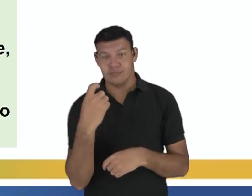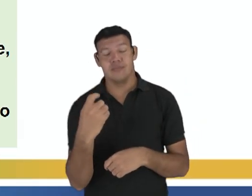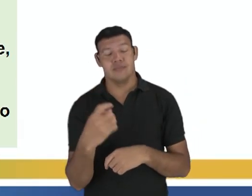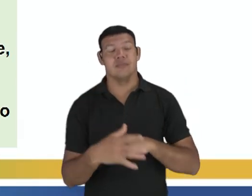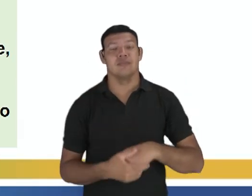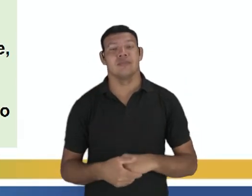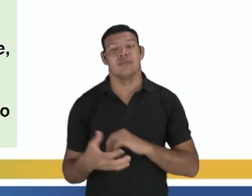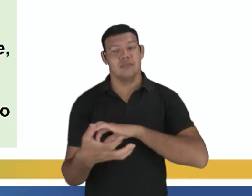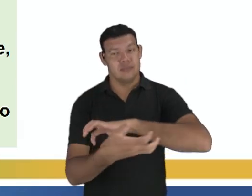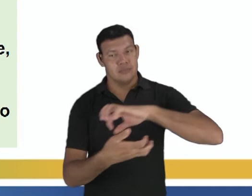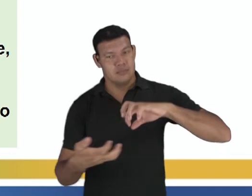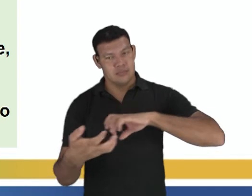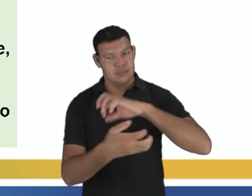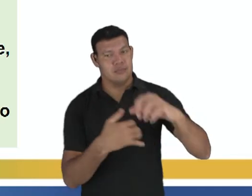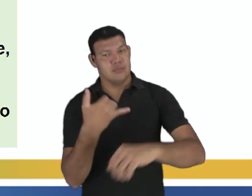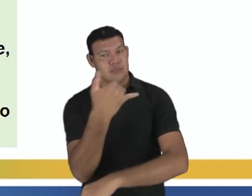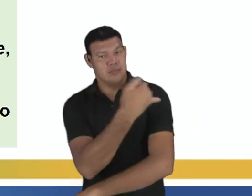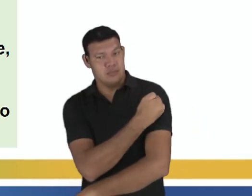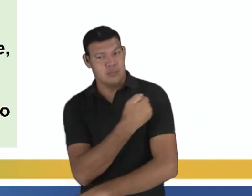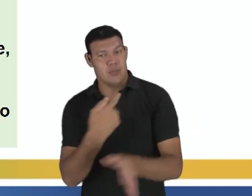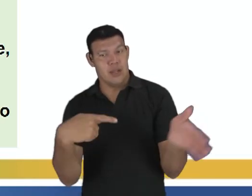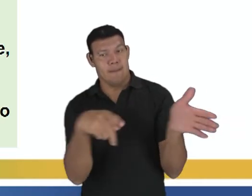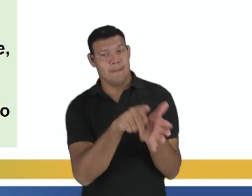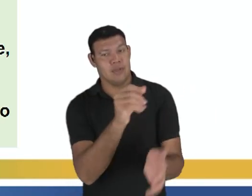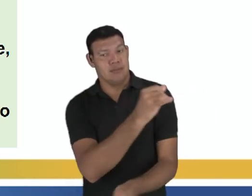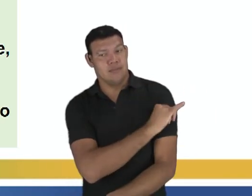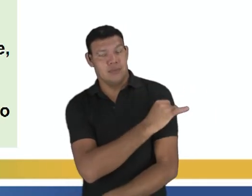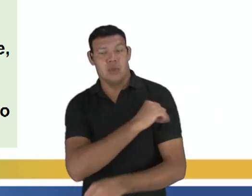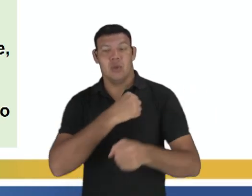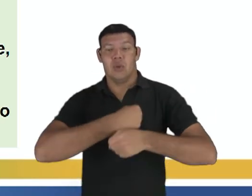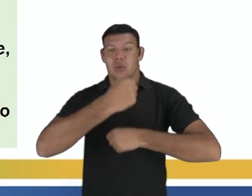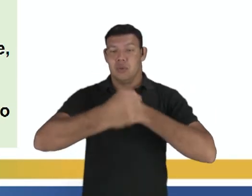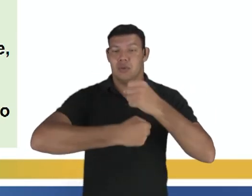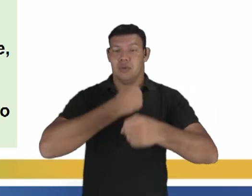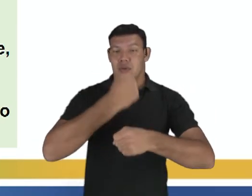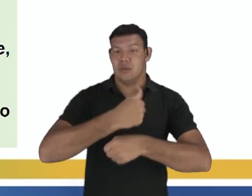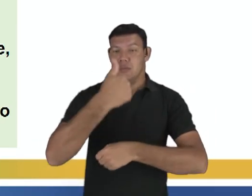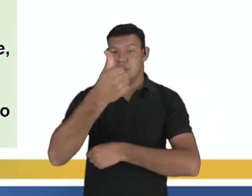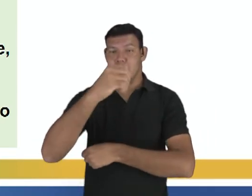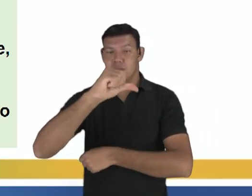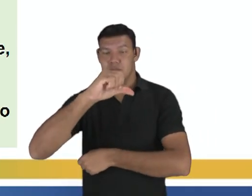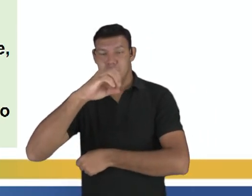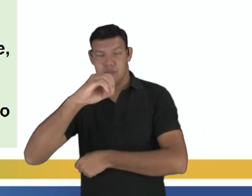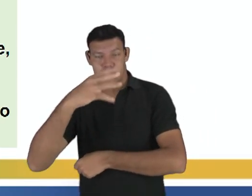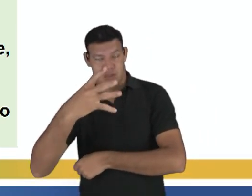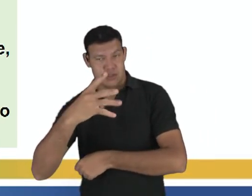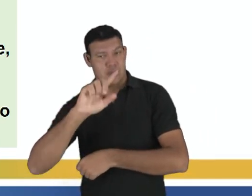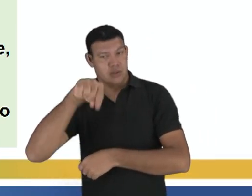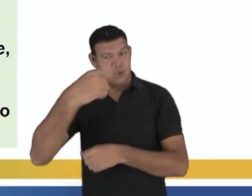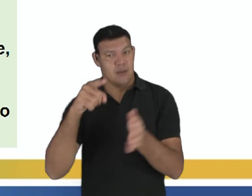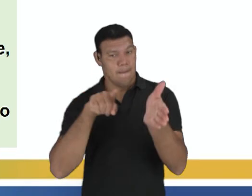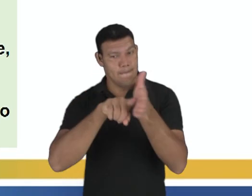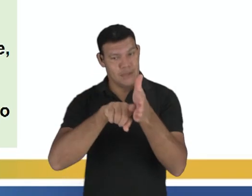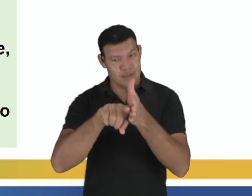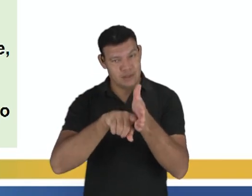interessante que envolve a vacina é isso, a revolta da vacina lá no Rio de Janeiro em 1904. Depois vocês podem pesquisar mais,